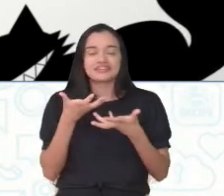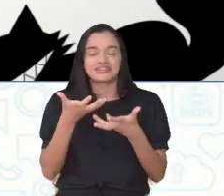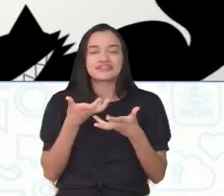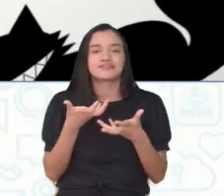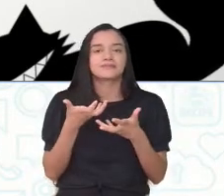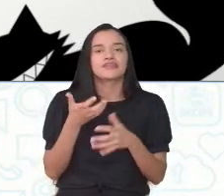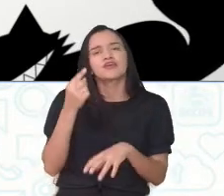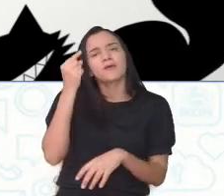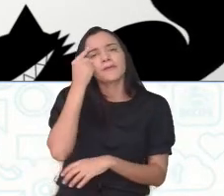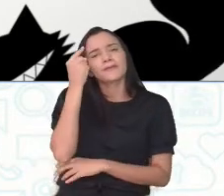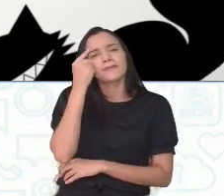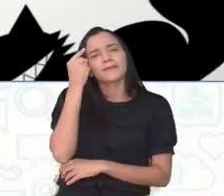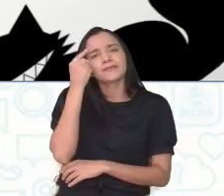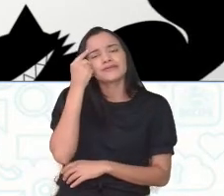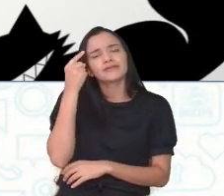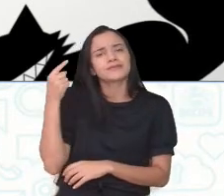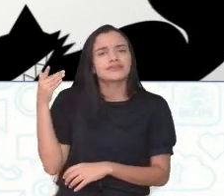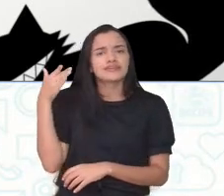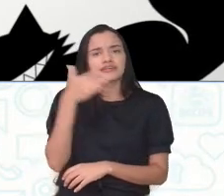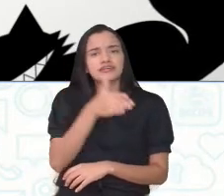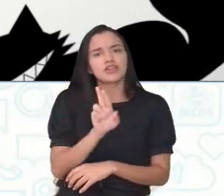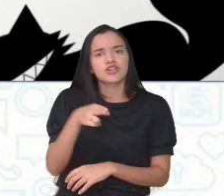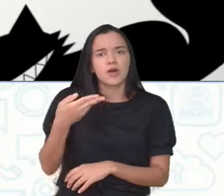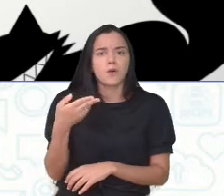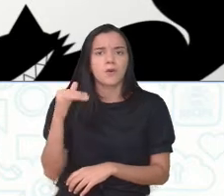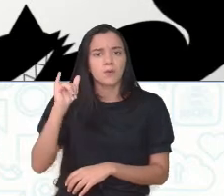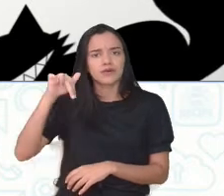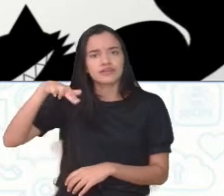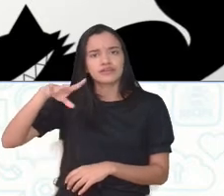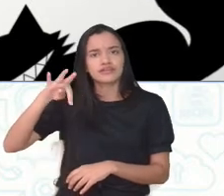pensamento da Alice de forma direta ou indireta.